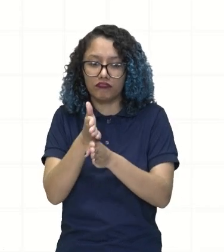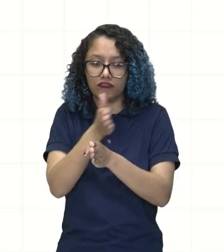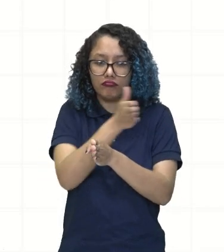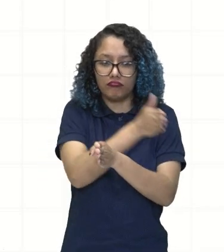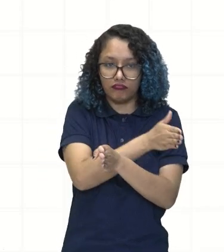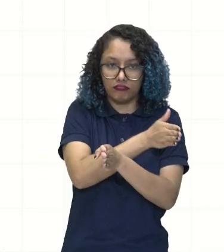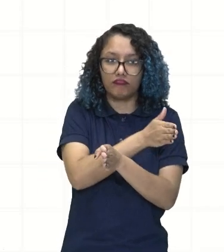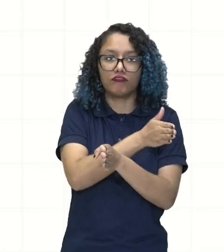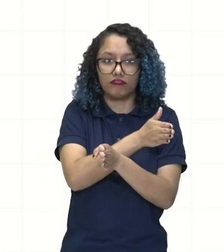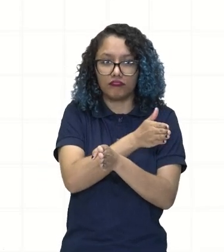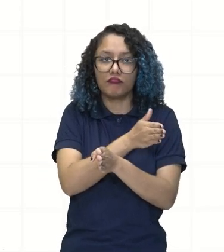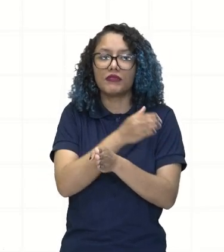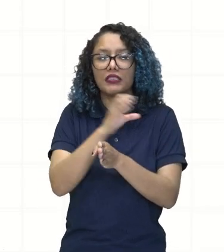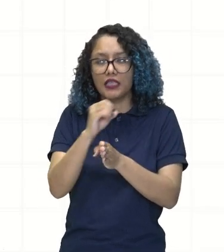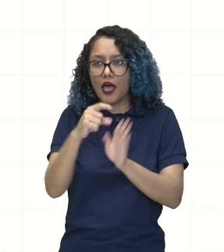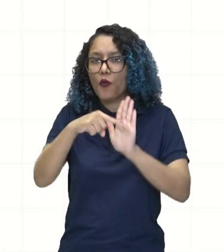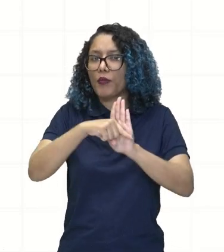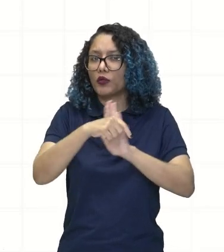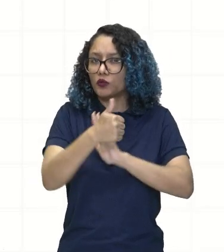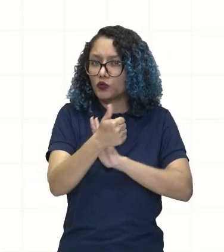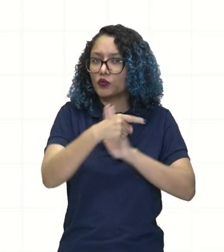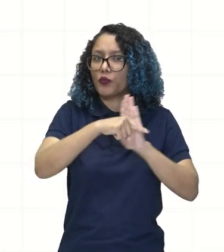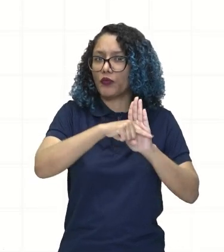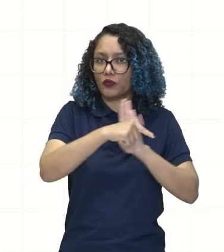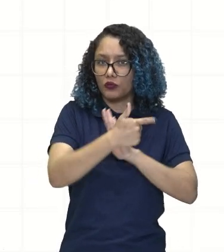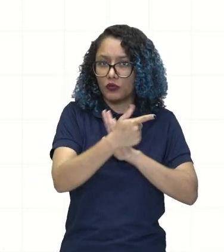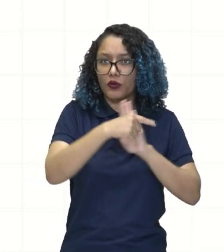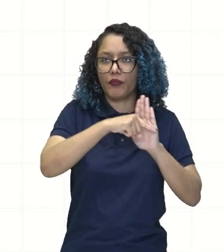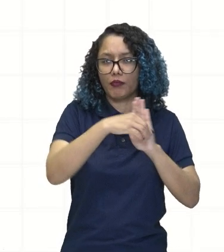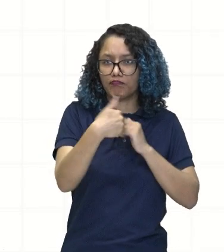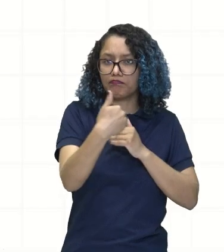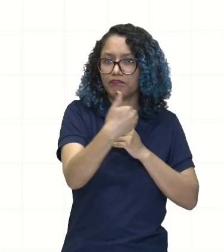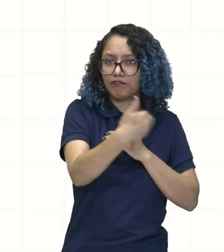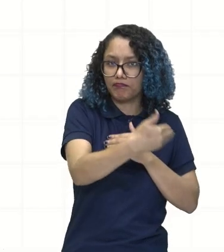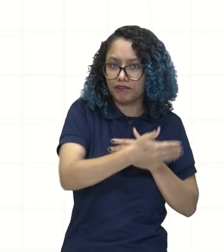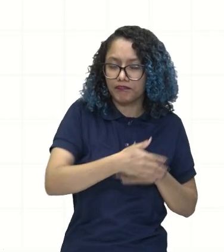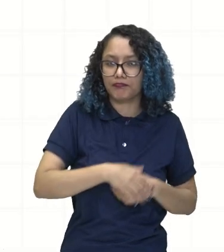trás. 0, menos 1, menos 2, menos 3 e assim por diante.